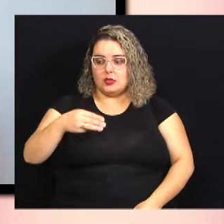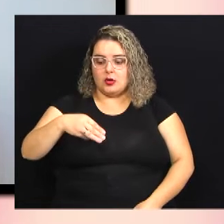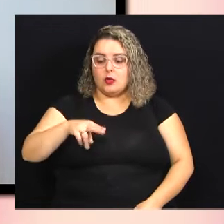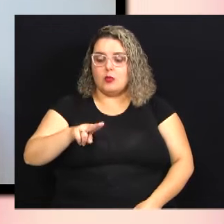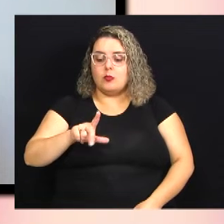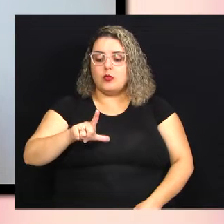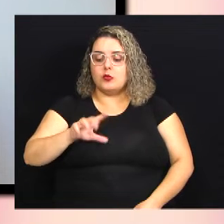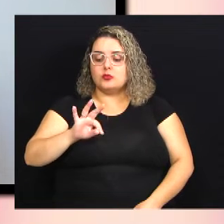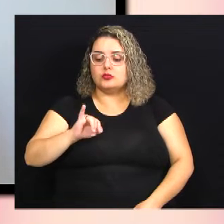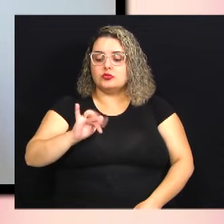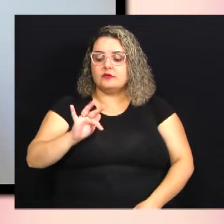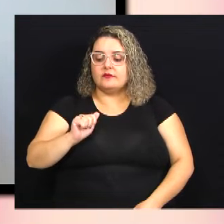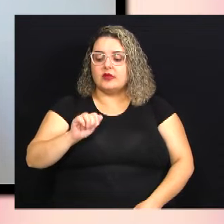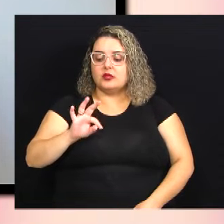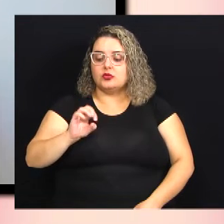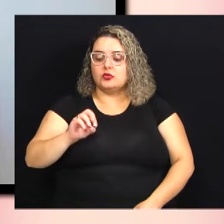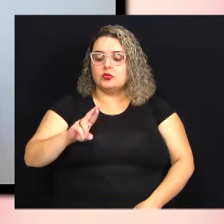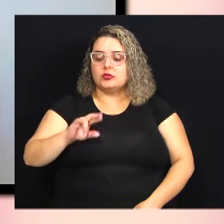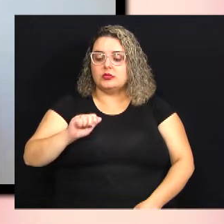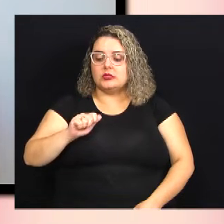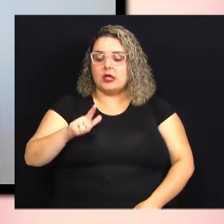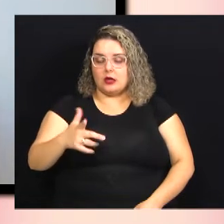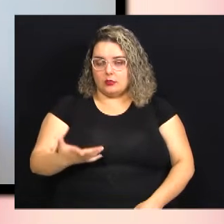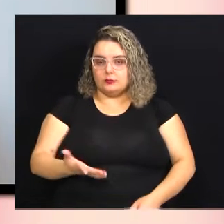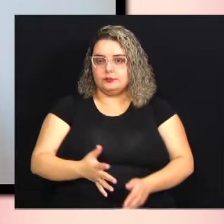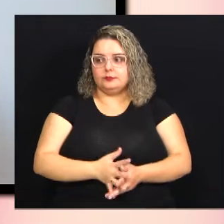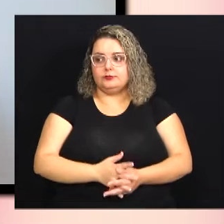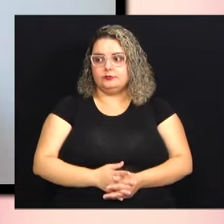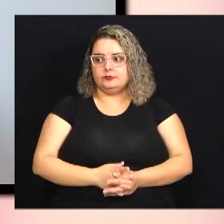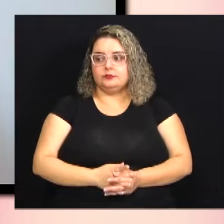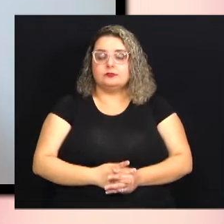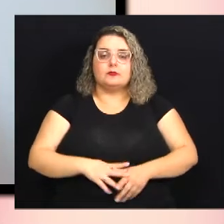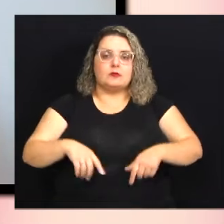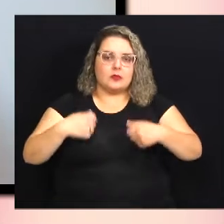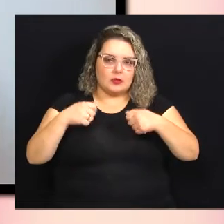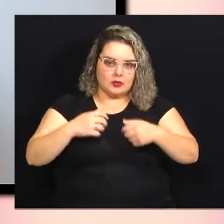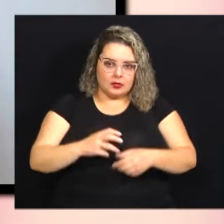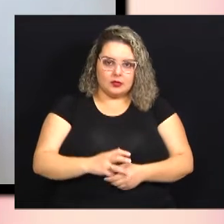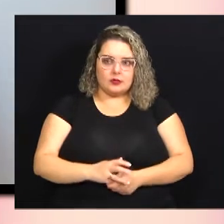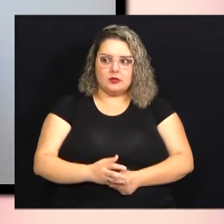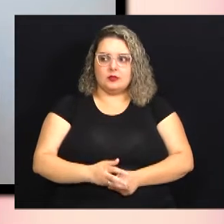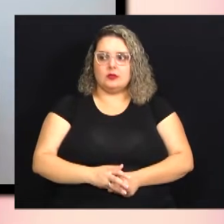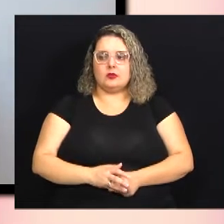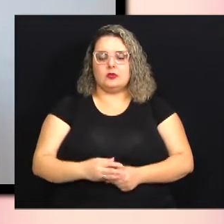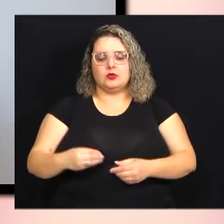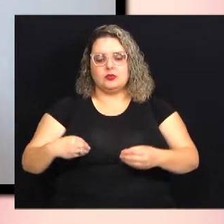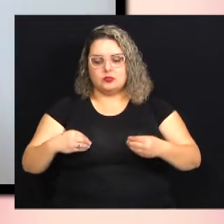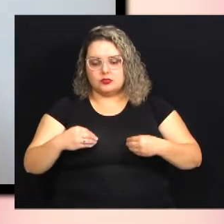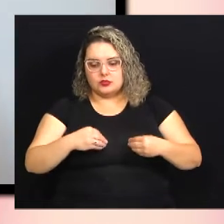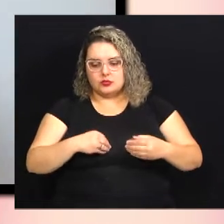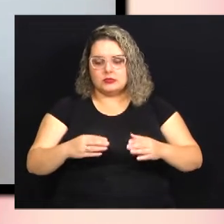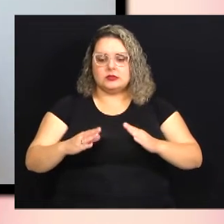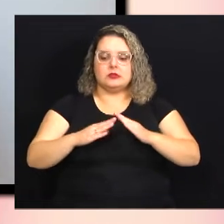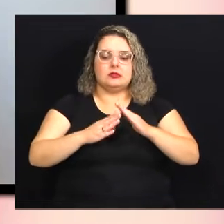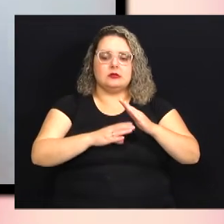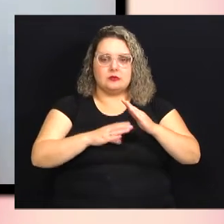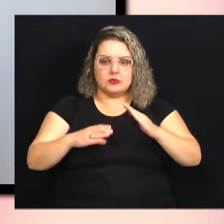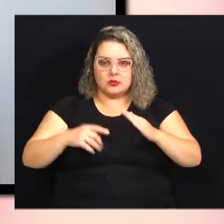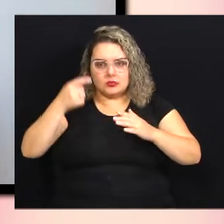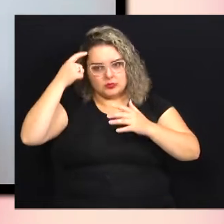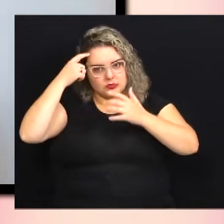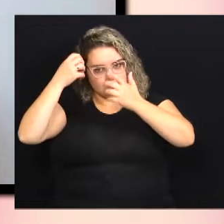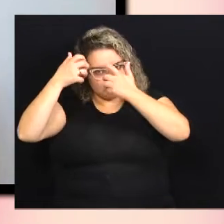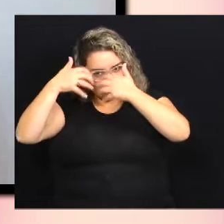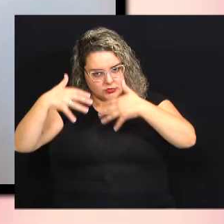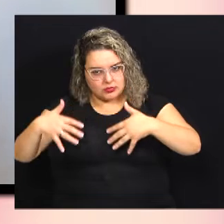multifatorial, né? E que precisa, além do exame clínico, além do exame neurológico,